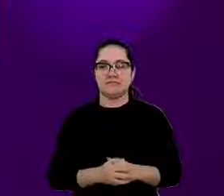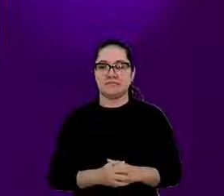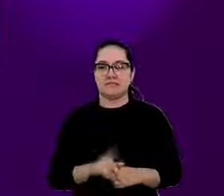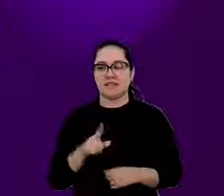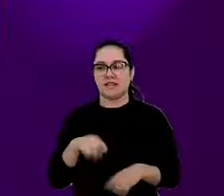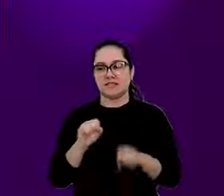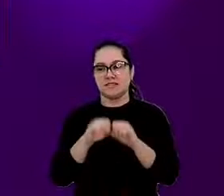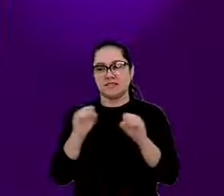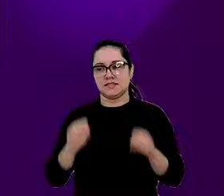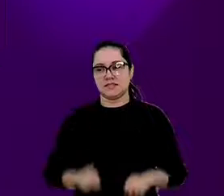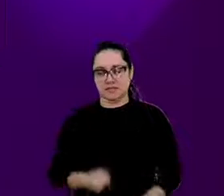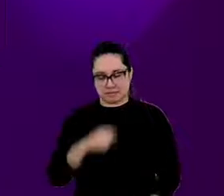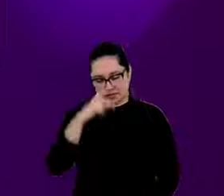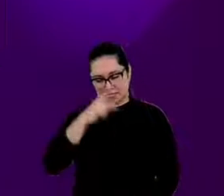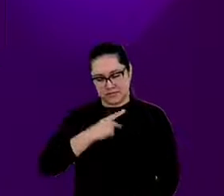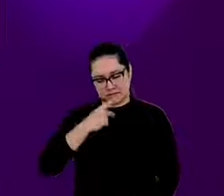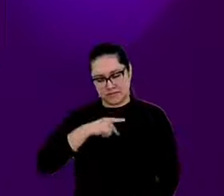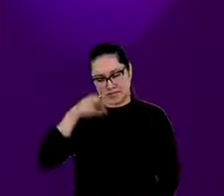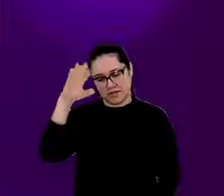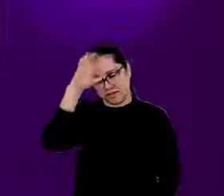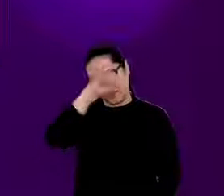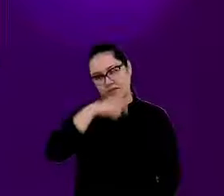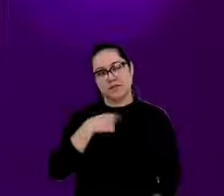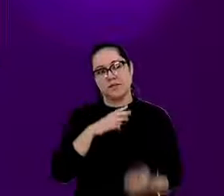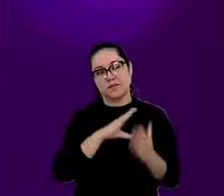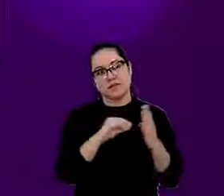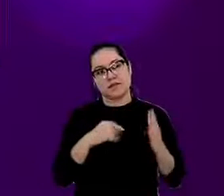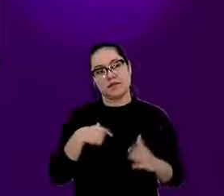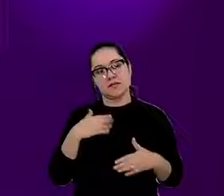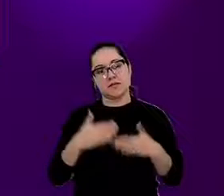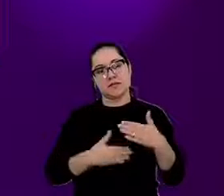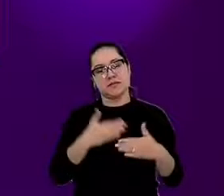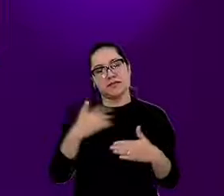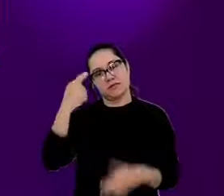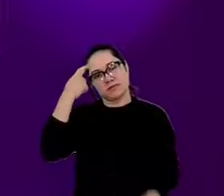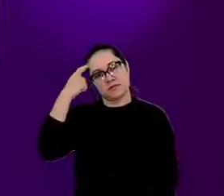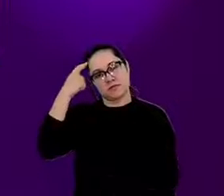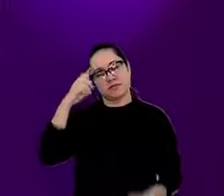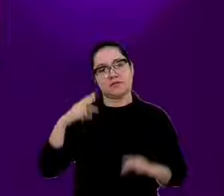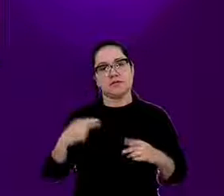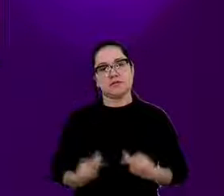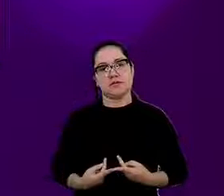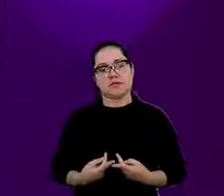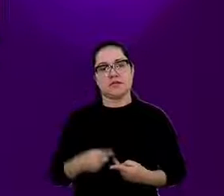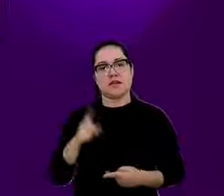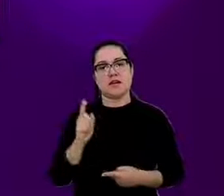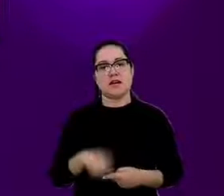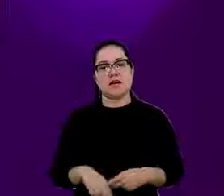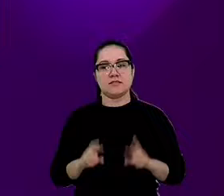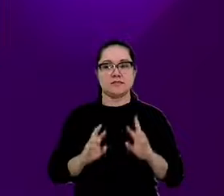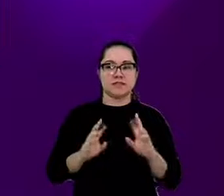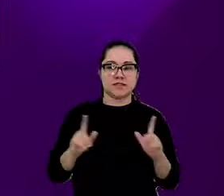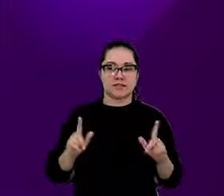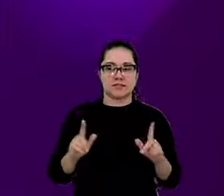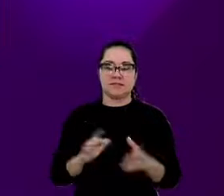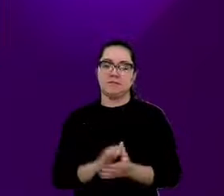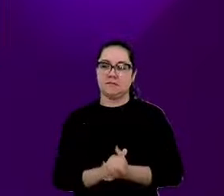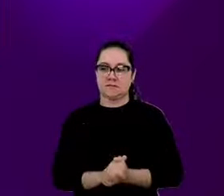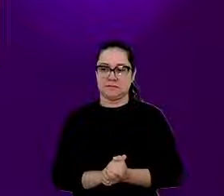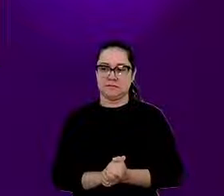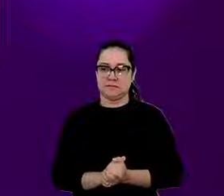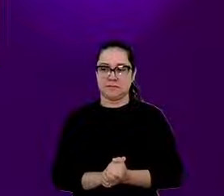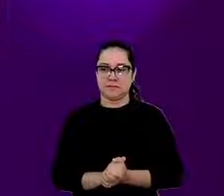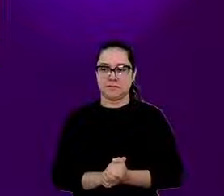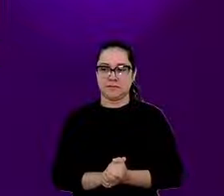de autoaprendizagem que imita o processo de pensamento humano. Já é algo um pouquinho mais distante do que a gente tem hoje em